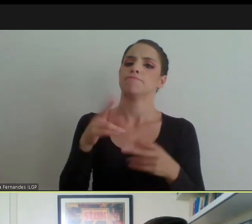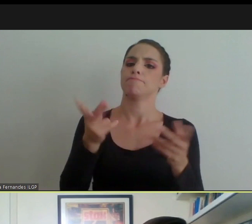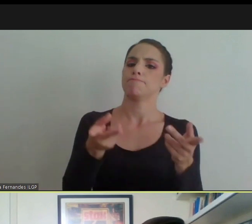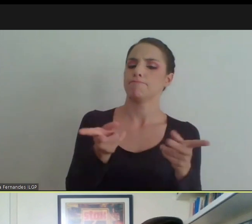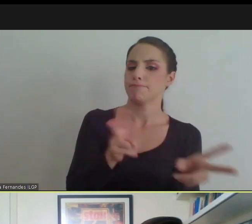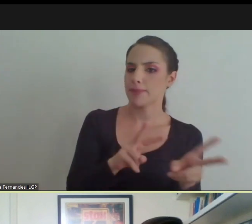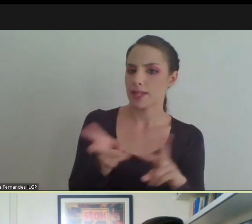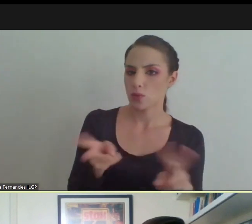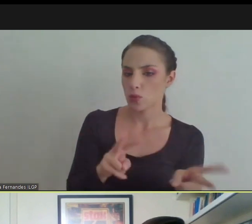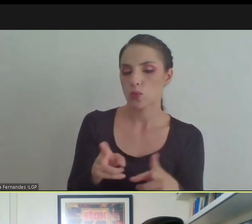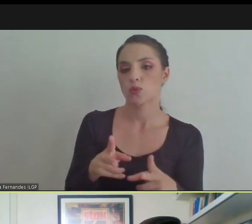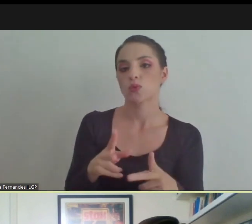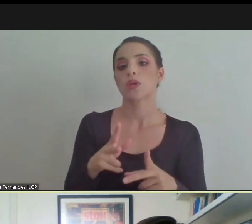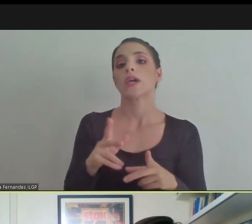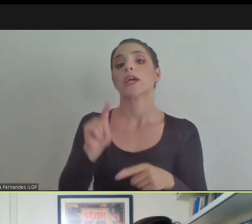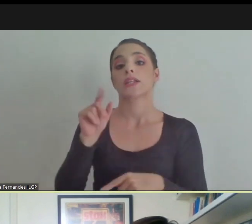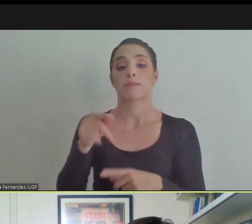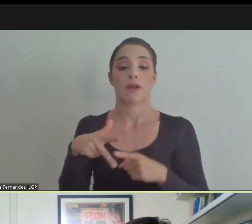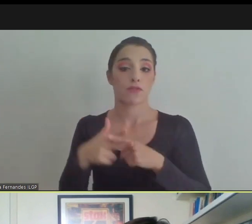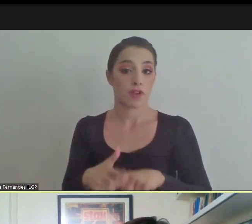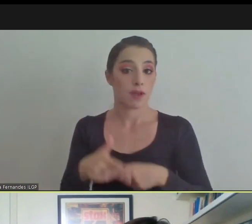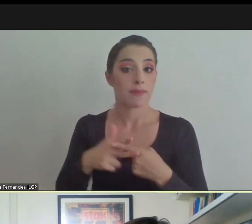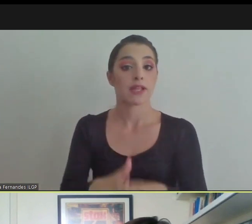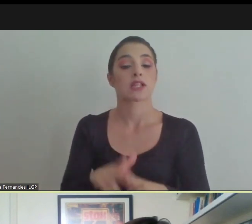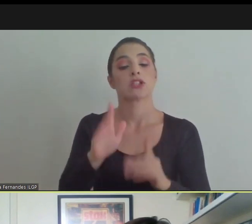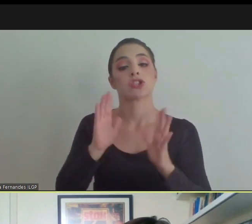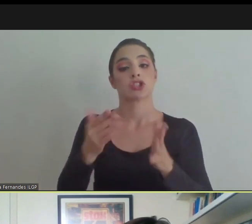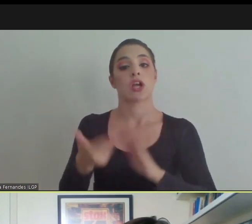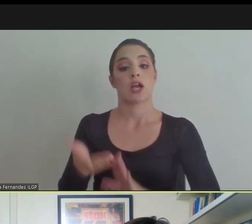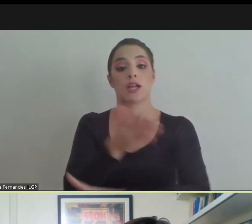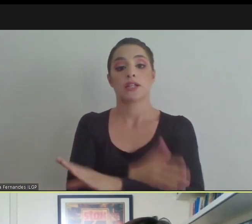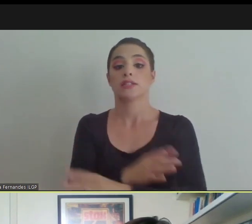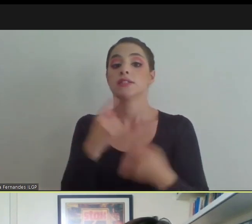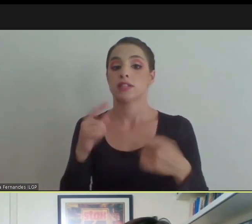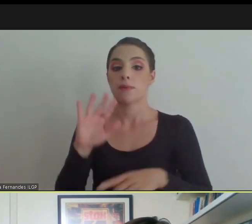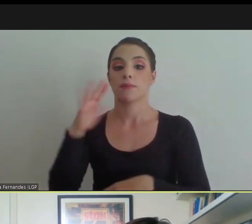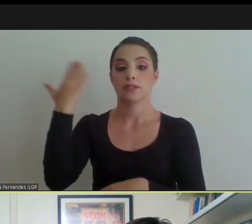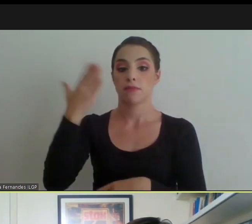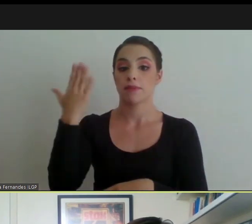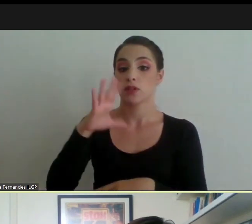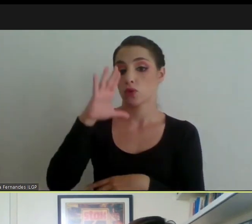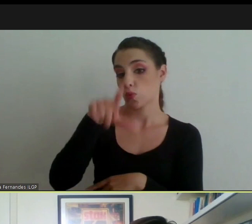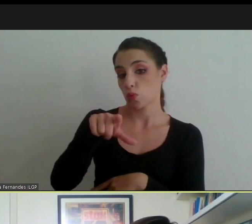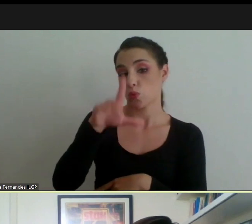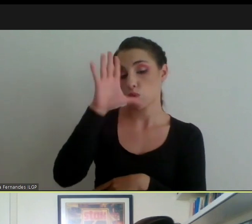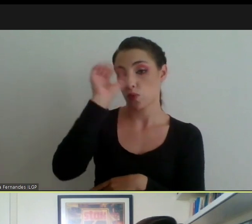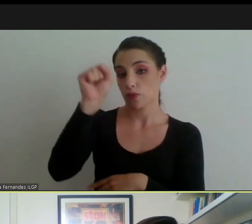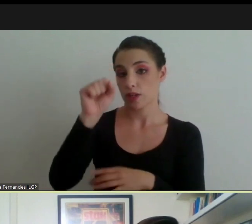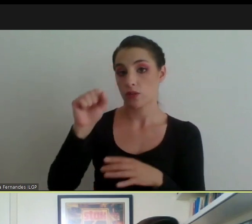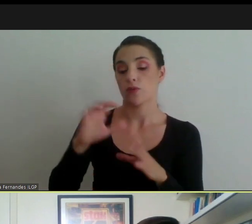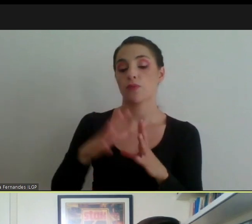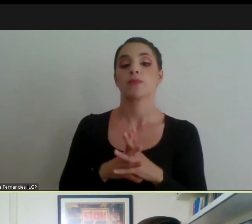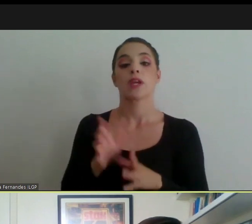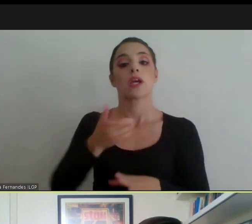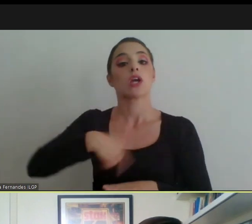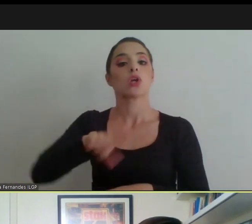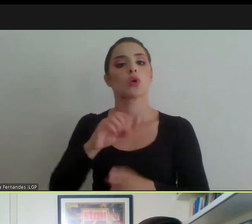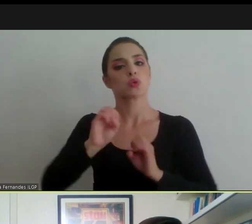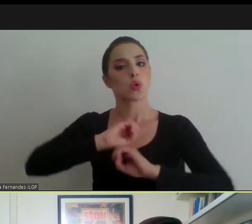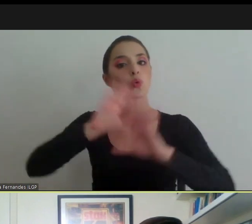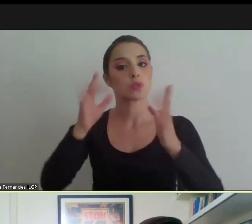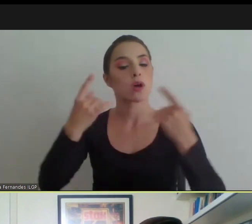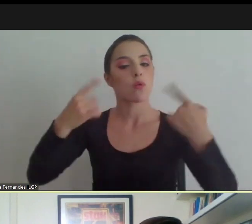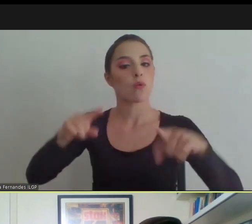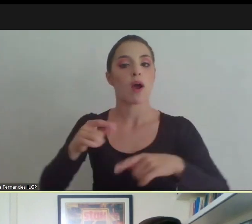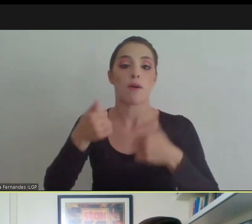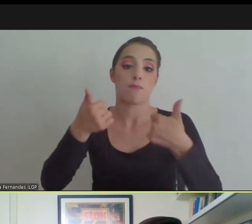vinha desenvolvendo em parcerias, principalmente com o governo federal, que são seu público prioritário. E a gente chegou à conclusão de que uma boa maneira da gente fazer